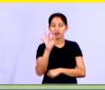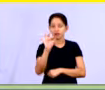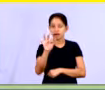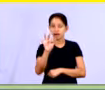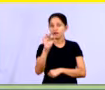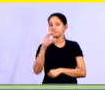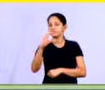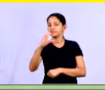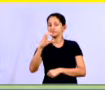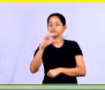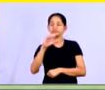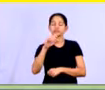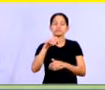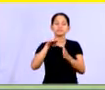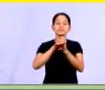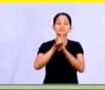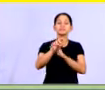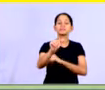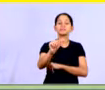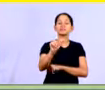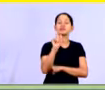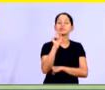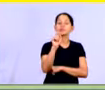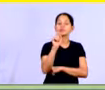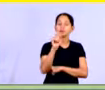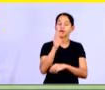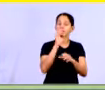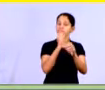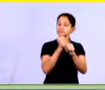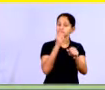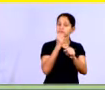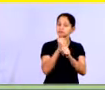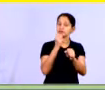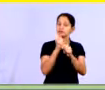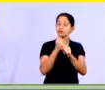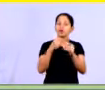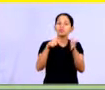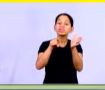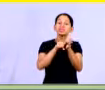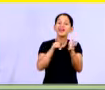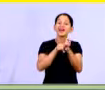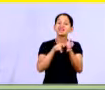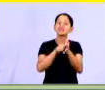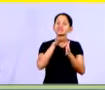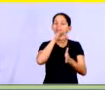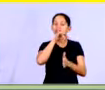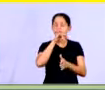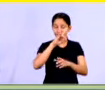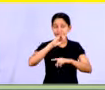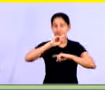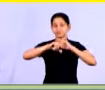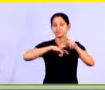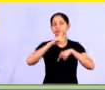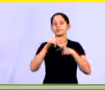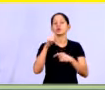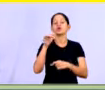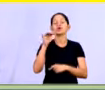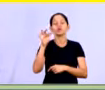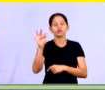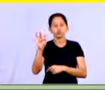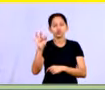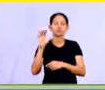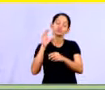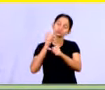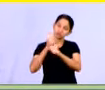Pode ir, professora. FC menos A, fluxo de caixa acumulado com saldo negativo, e FC mais A, que é o fluxo de